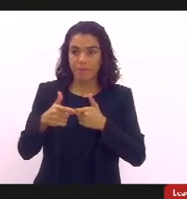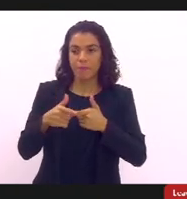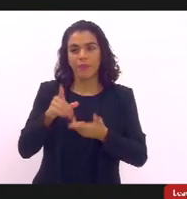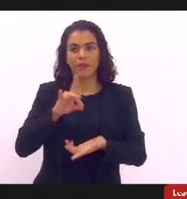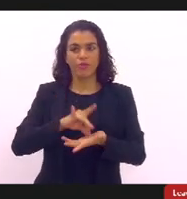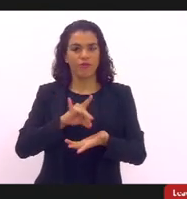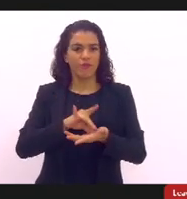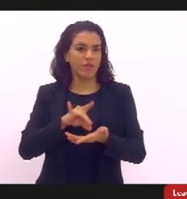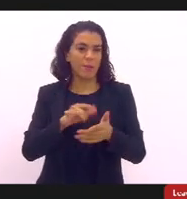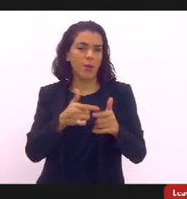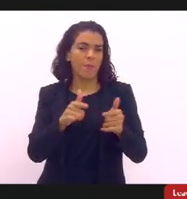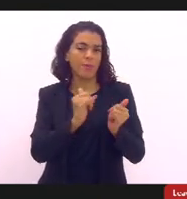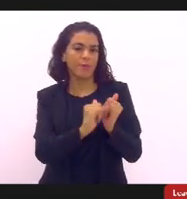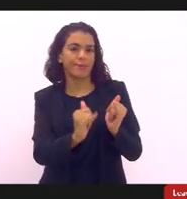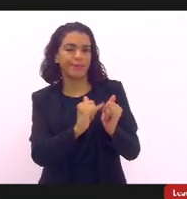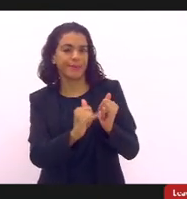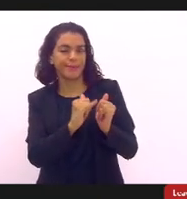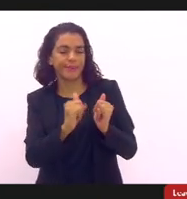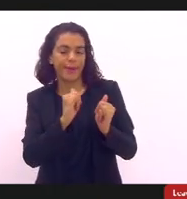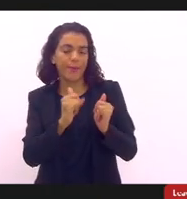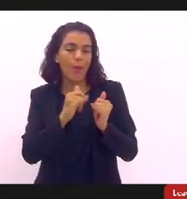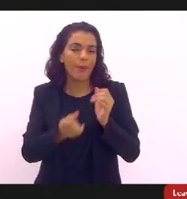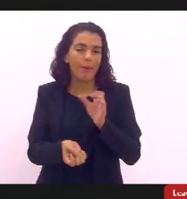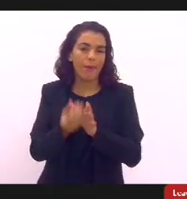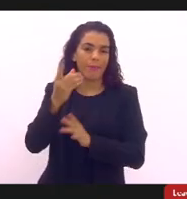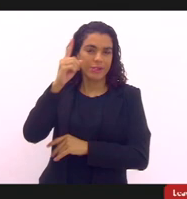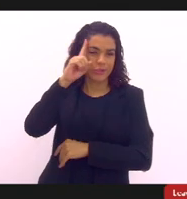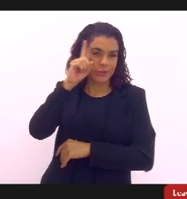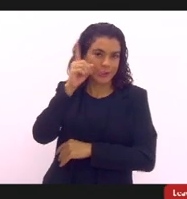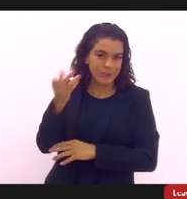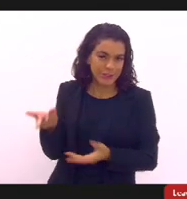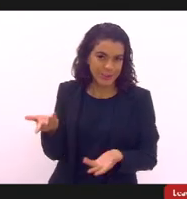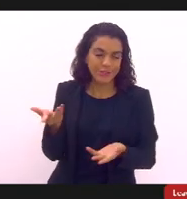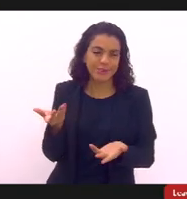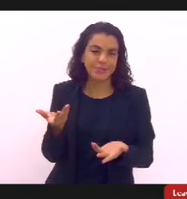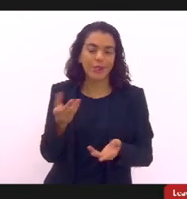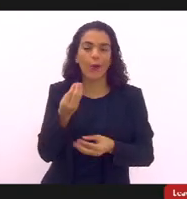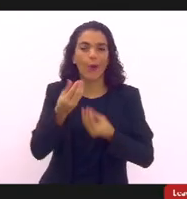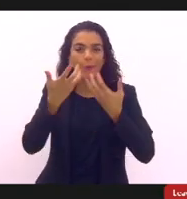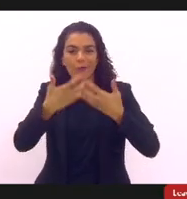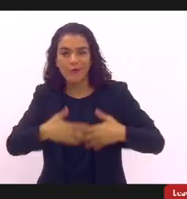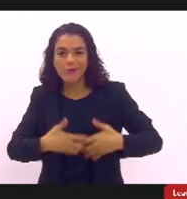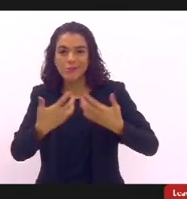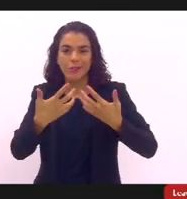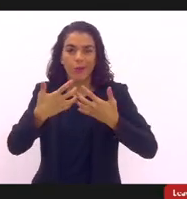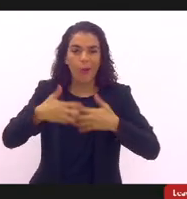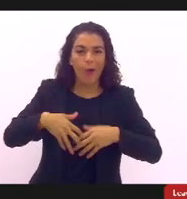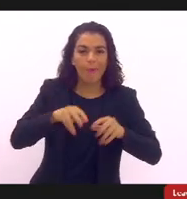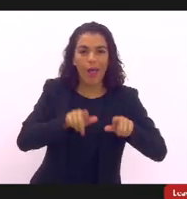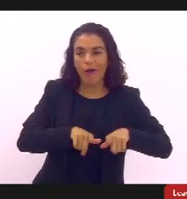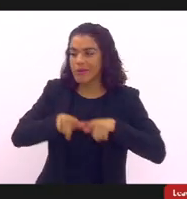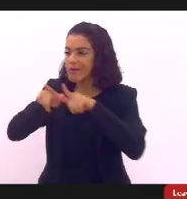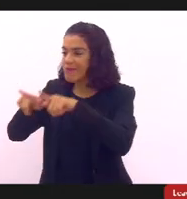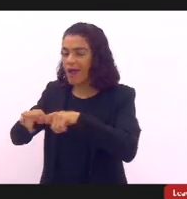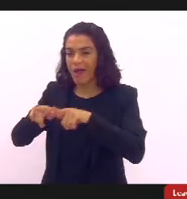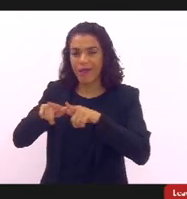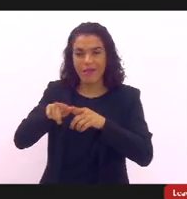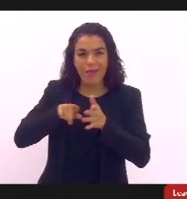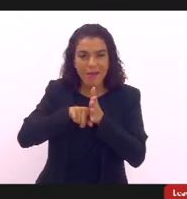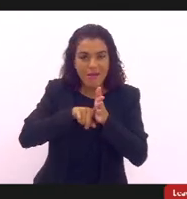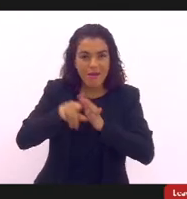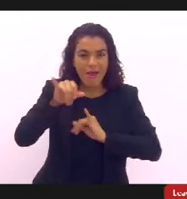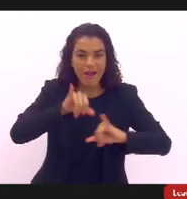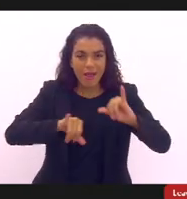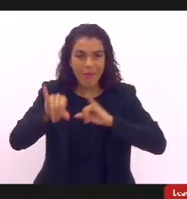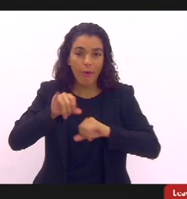realmente minúsculos, são os problemas do dia a dia dentro do sistema prisional, de como funciona a amostra, para onde vai a amostra, escangalhou,